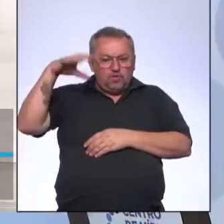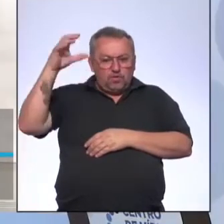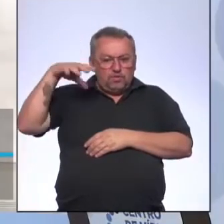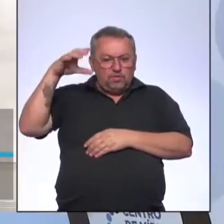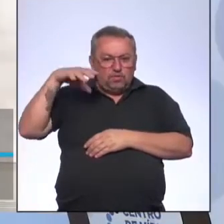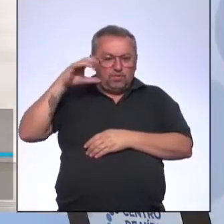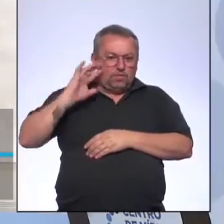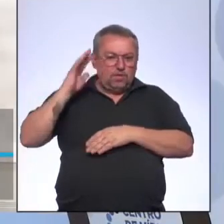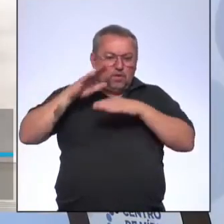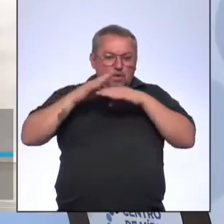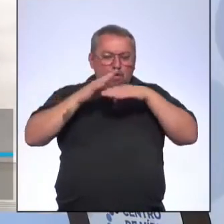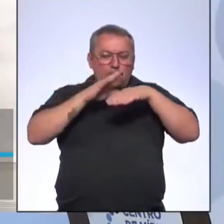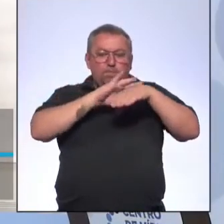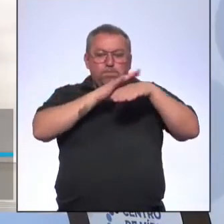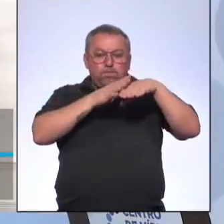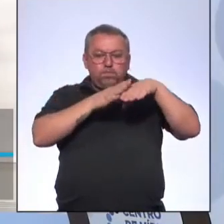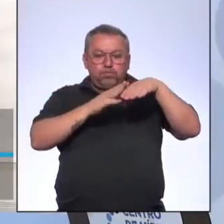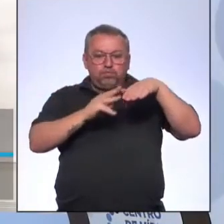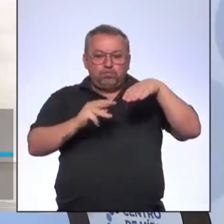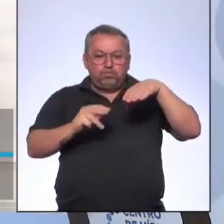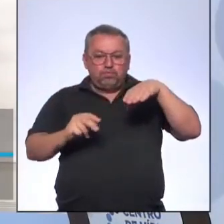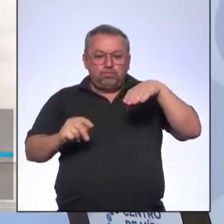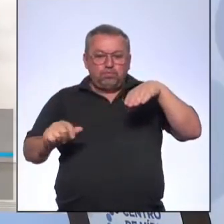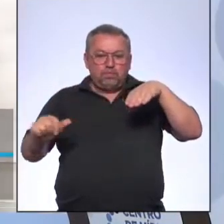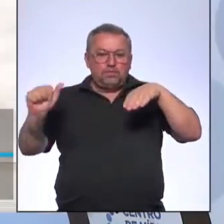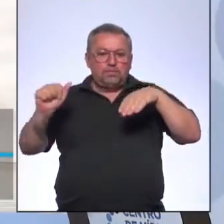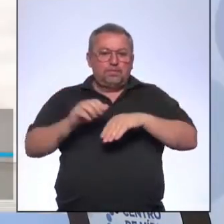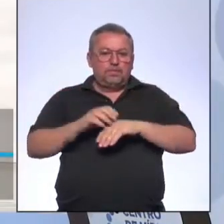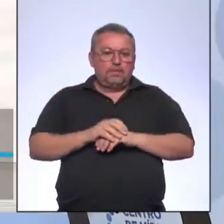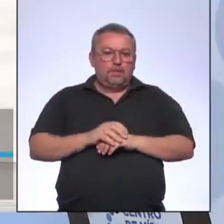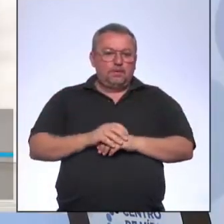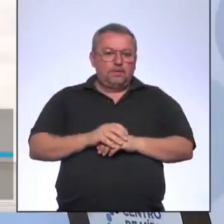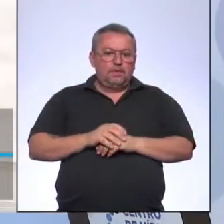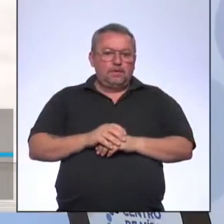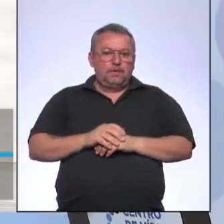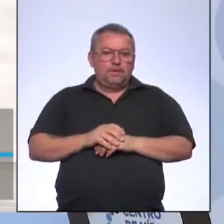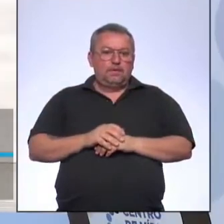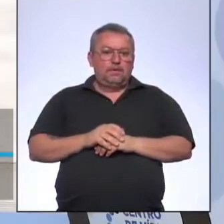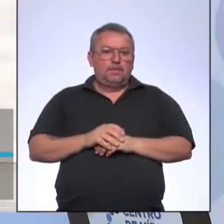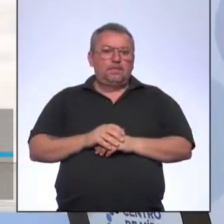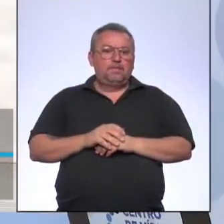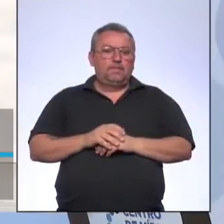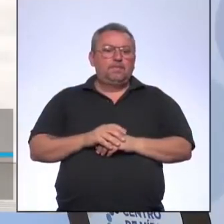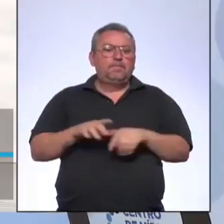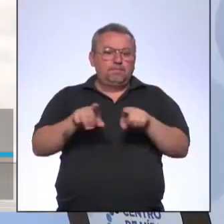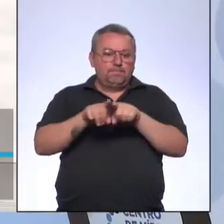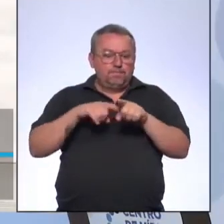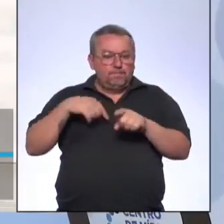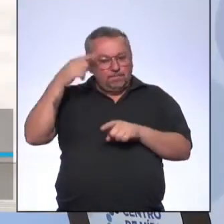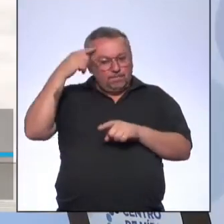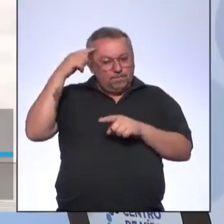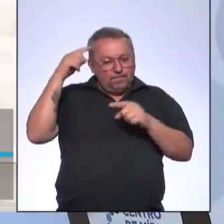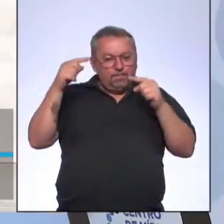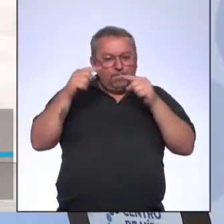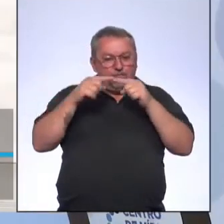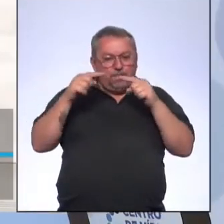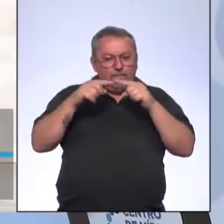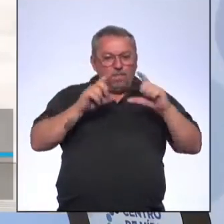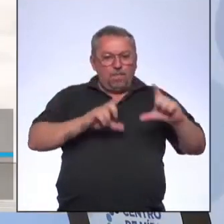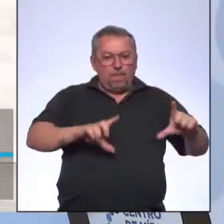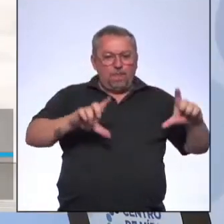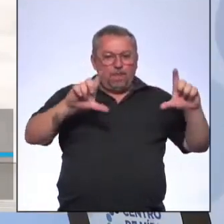e ocorre um deslizamento de terra, landslide. E storms, eu pedi para vocês associarem a